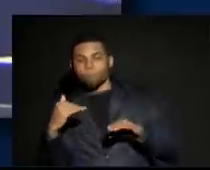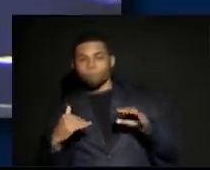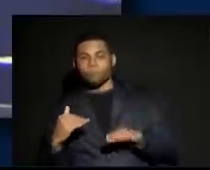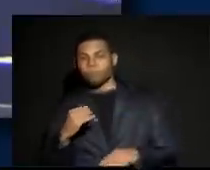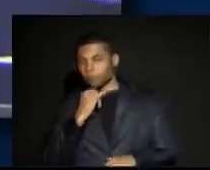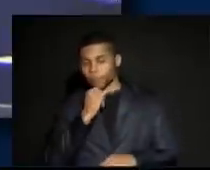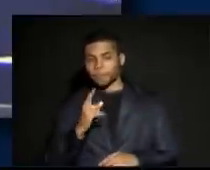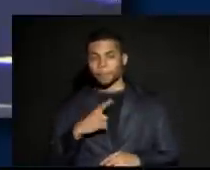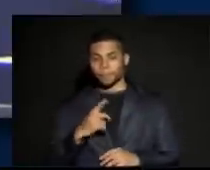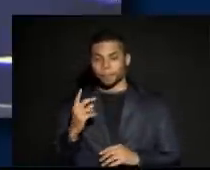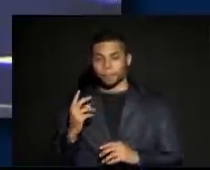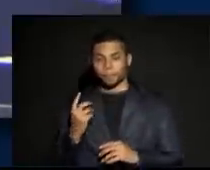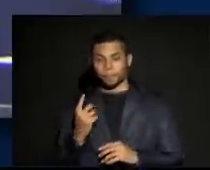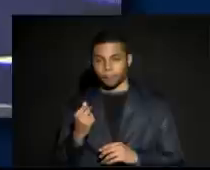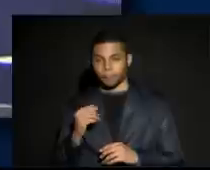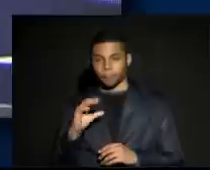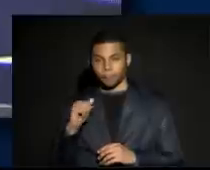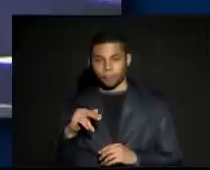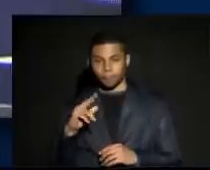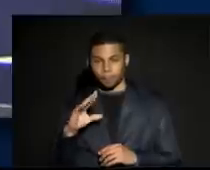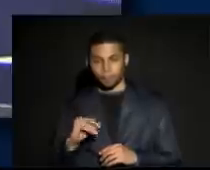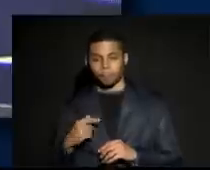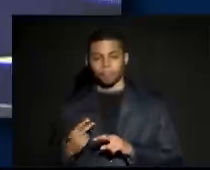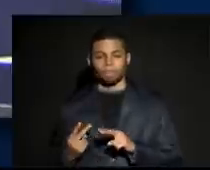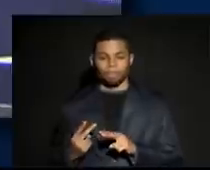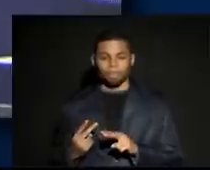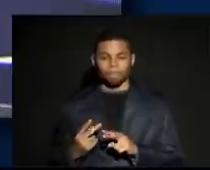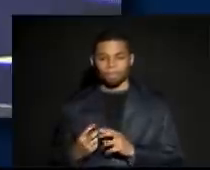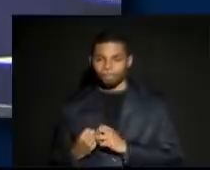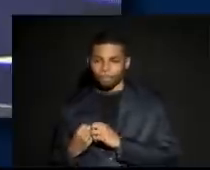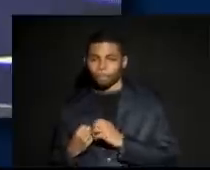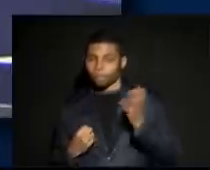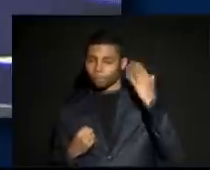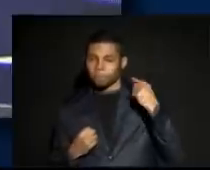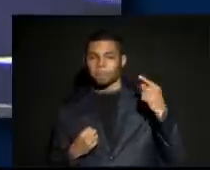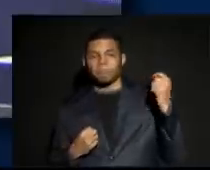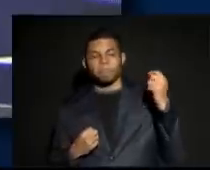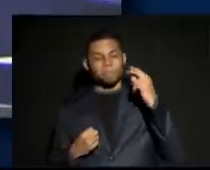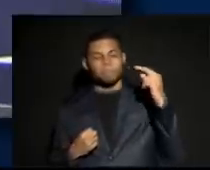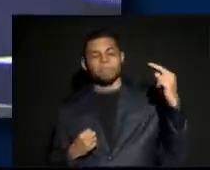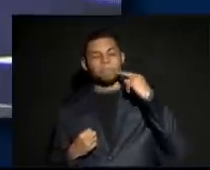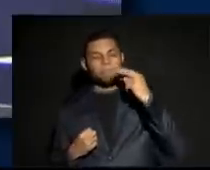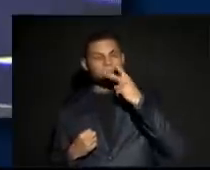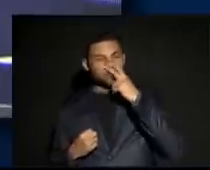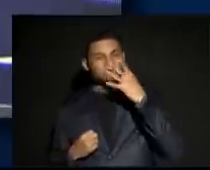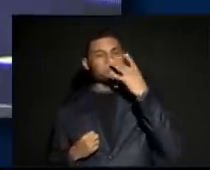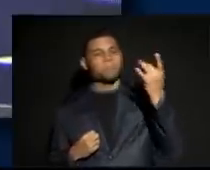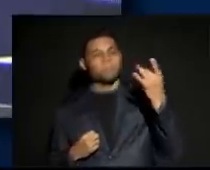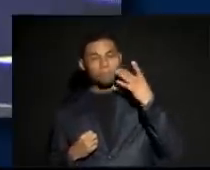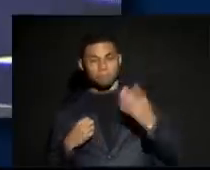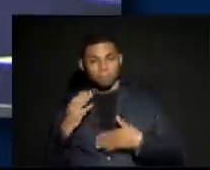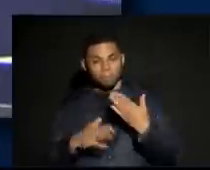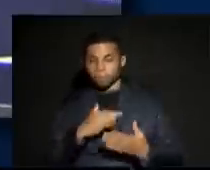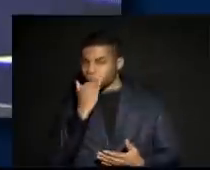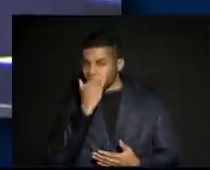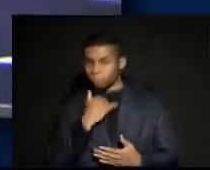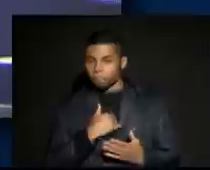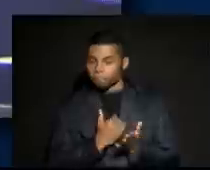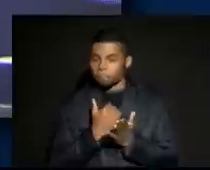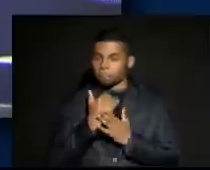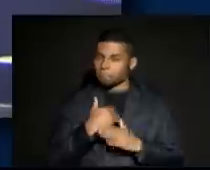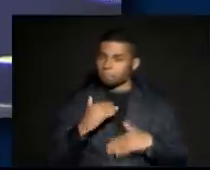condições de segurar câmbio quando todo mundo de valorizava seja no sentido de garantir mostrar um compromisso com metas de crescimento